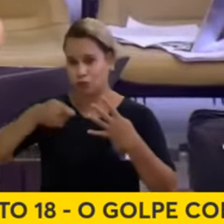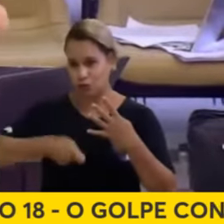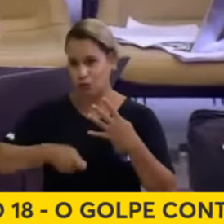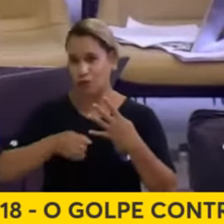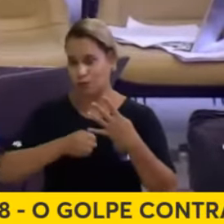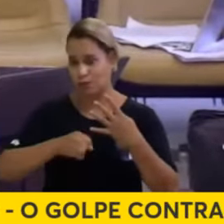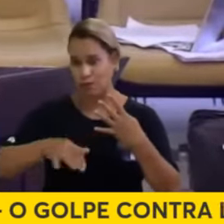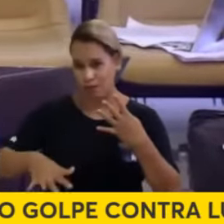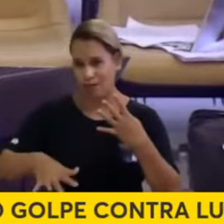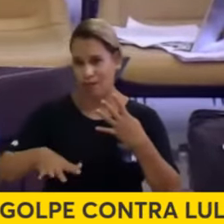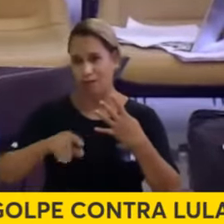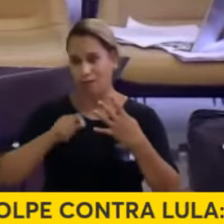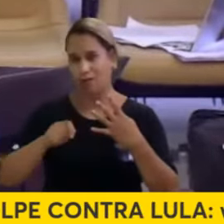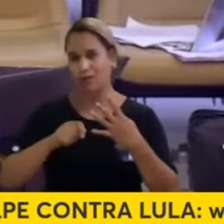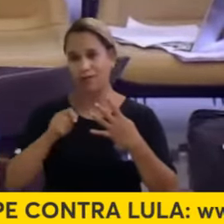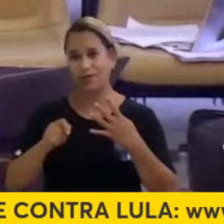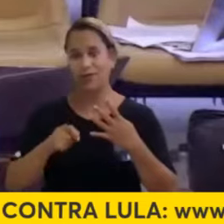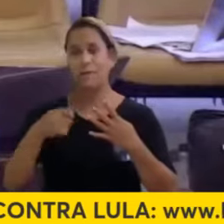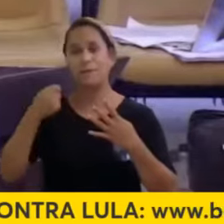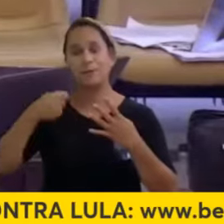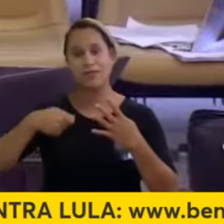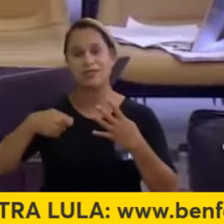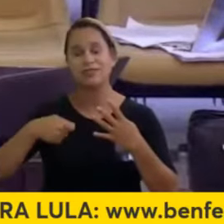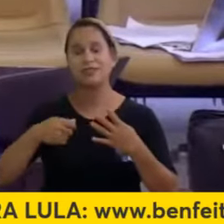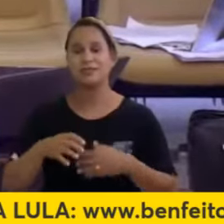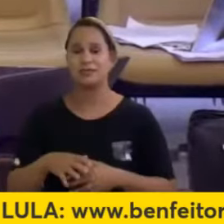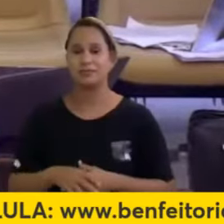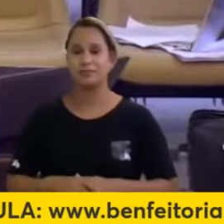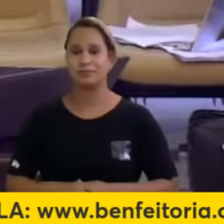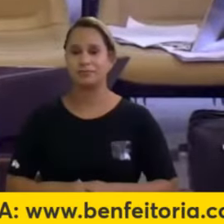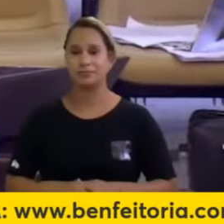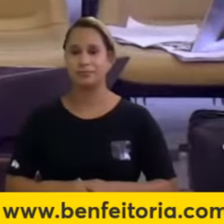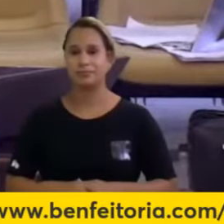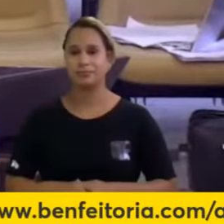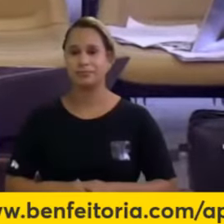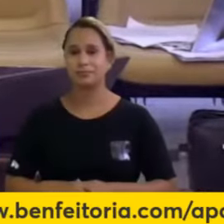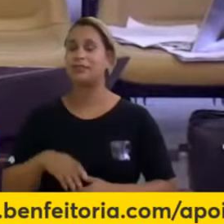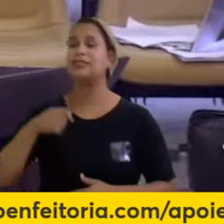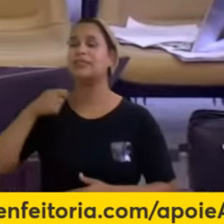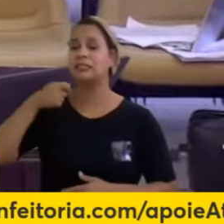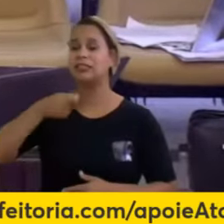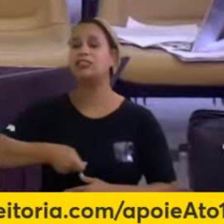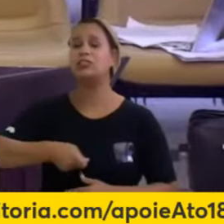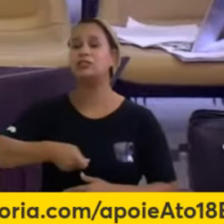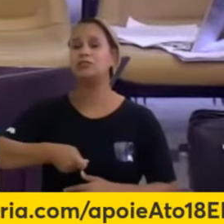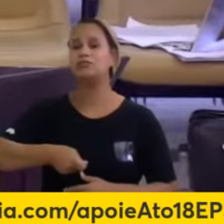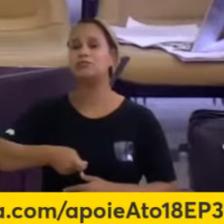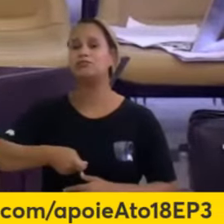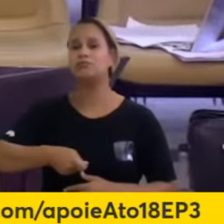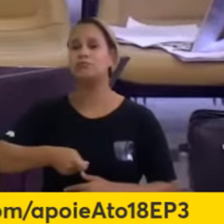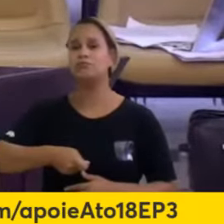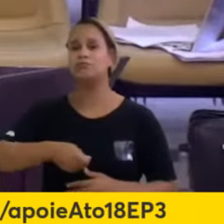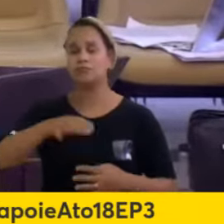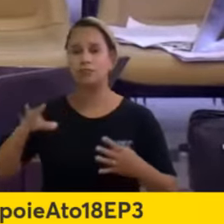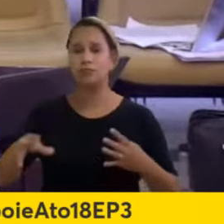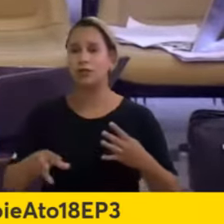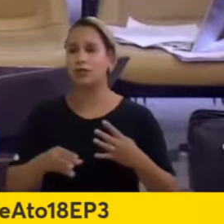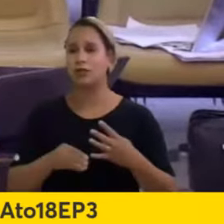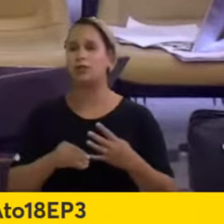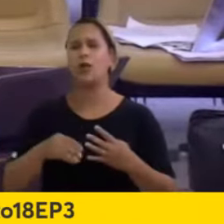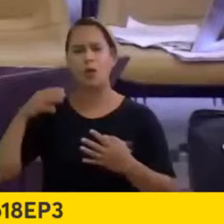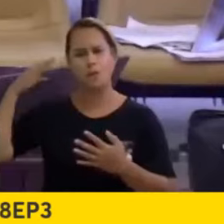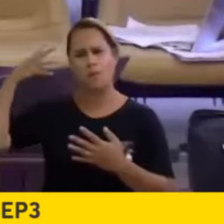exige obviamente que eu ia perder o papel nessa hora mas a jurisprudência exige elas estão nos memoriais